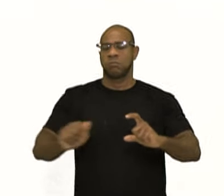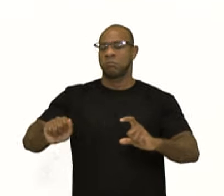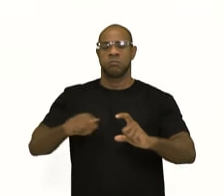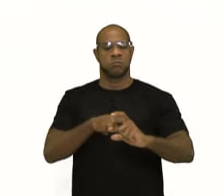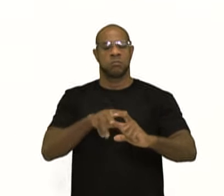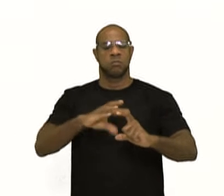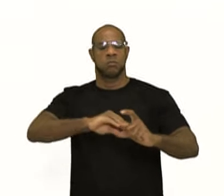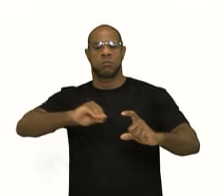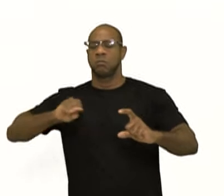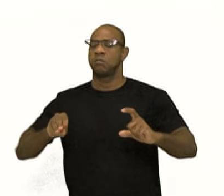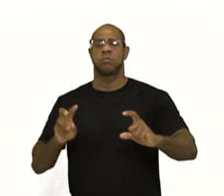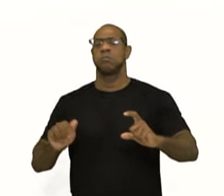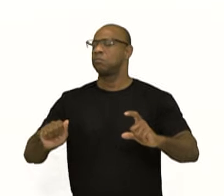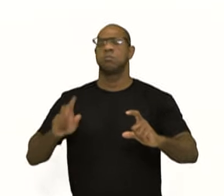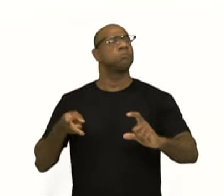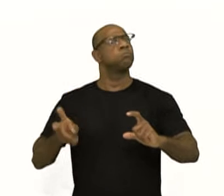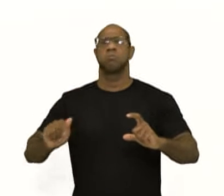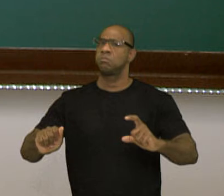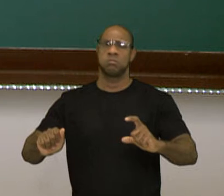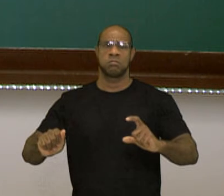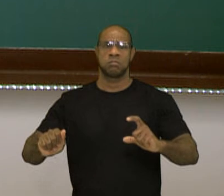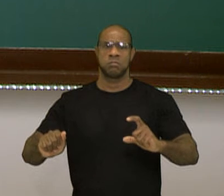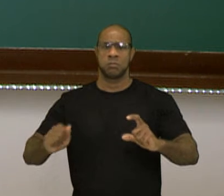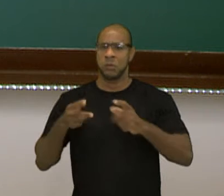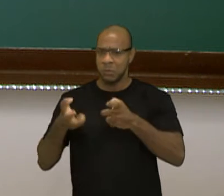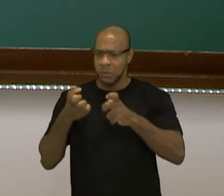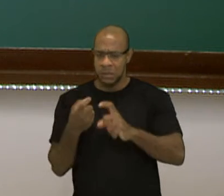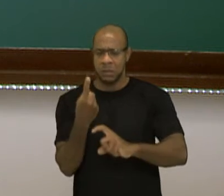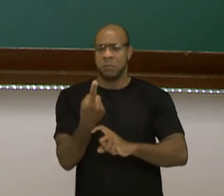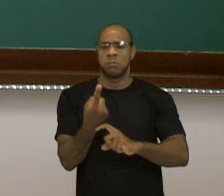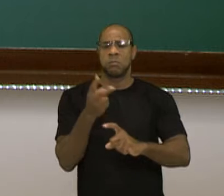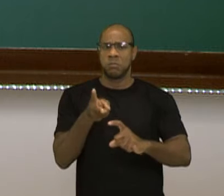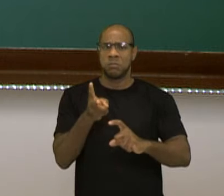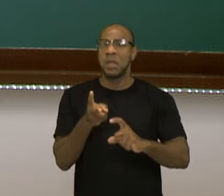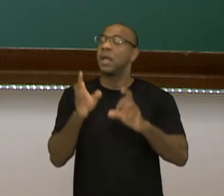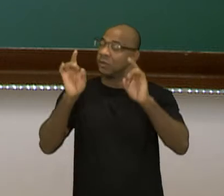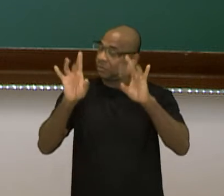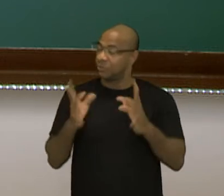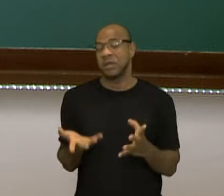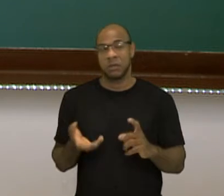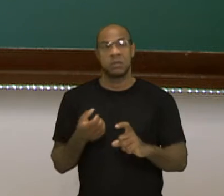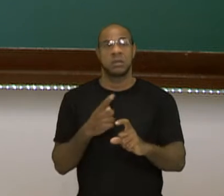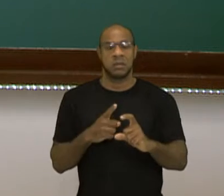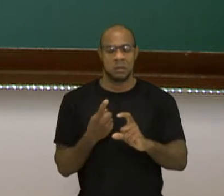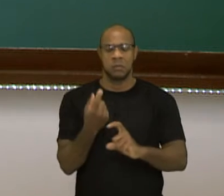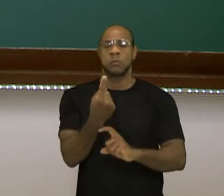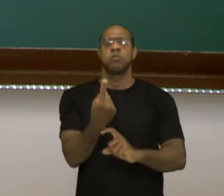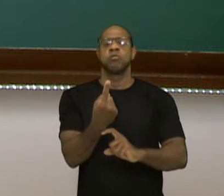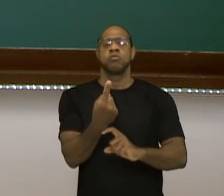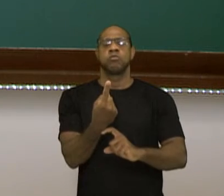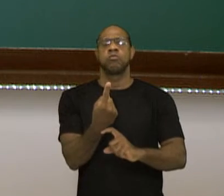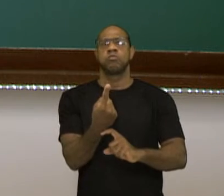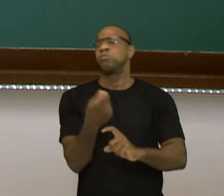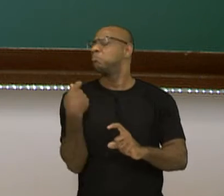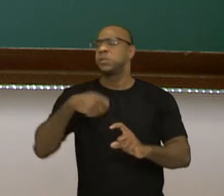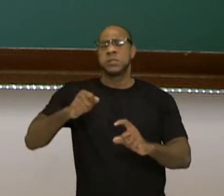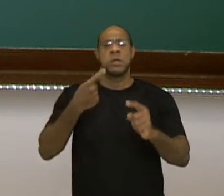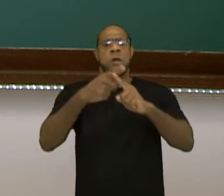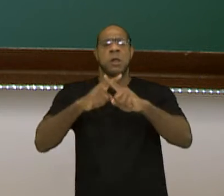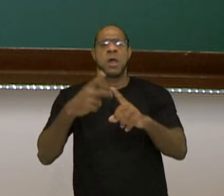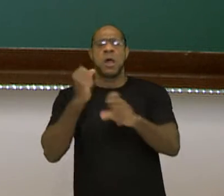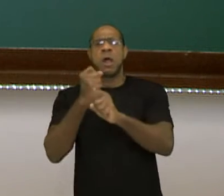número, certo? Então, isso é um exemplo de uma potência especial, que se aparecer com o expoente 1, eu não preciso nem